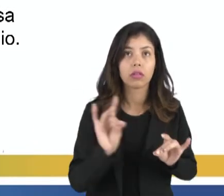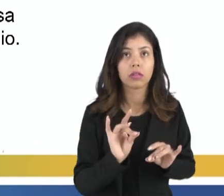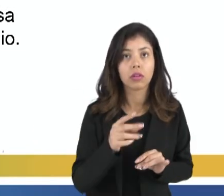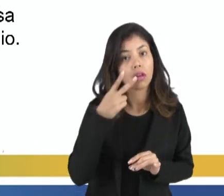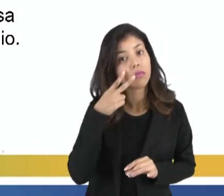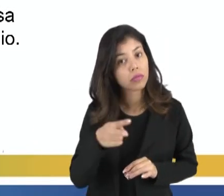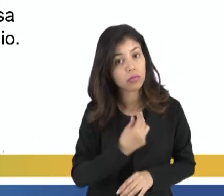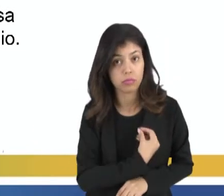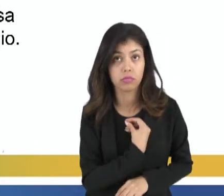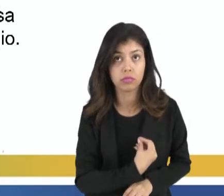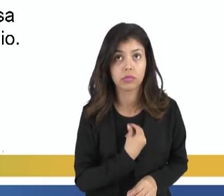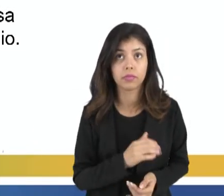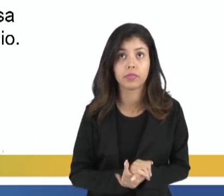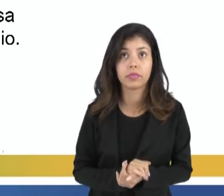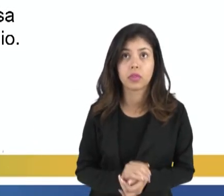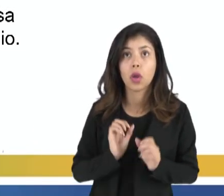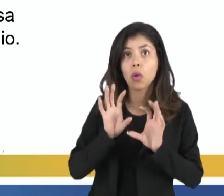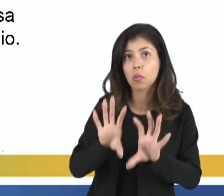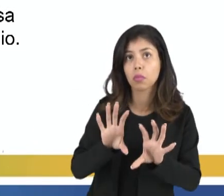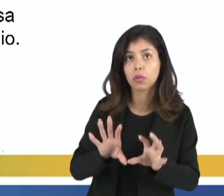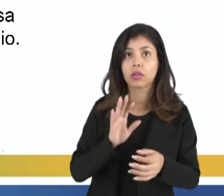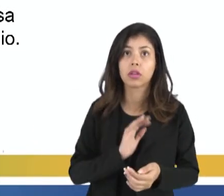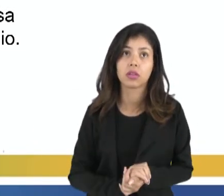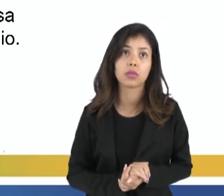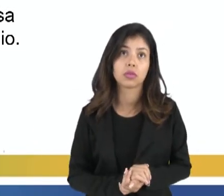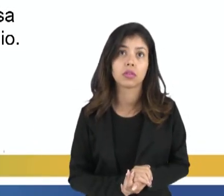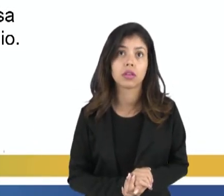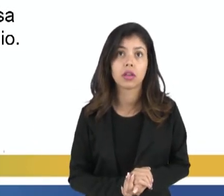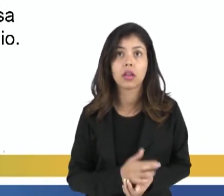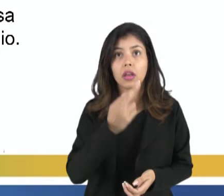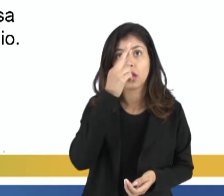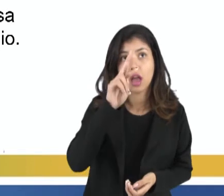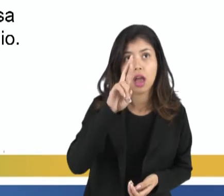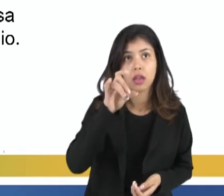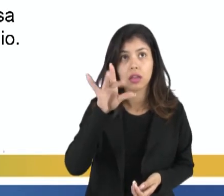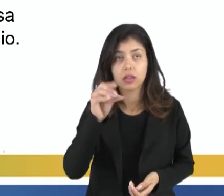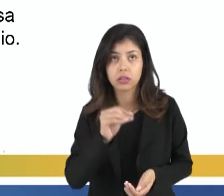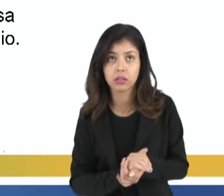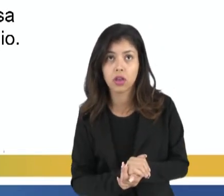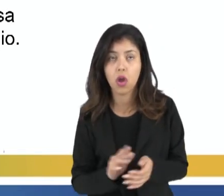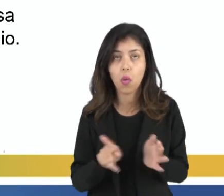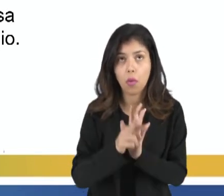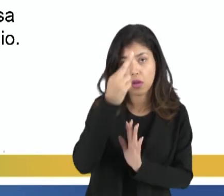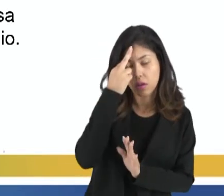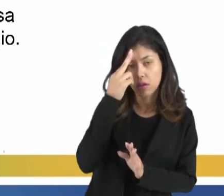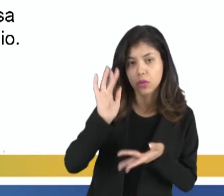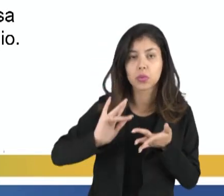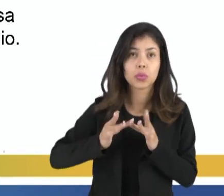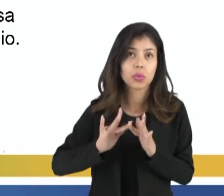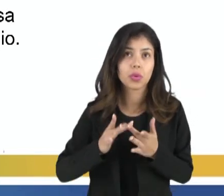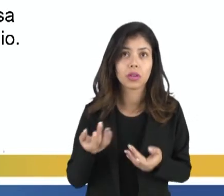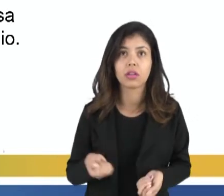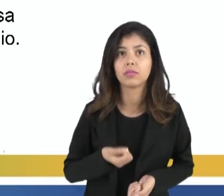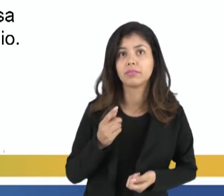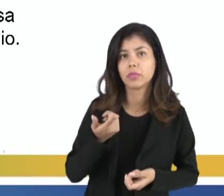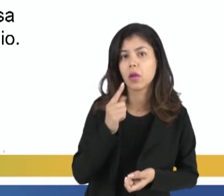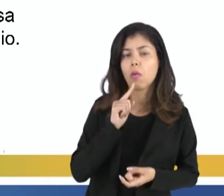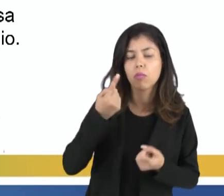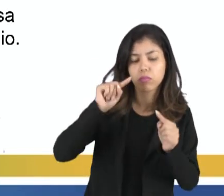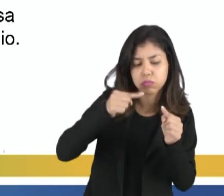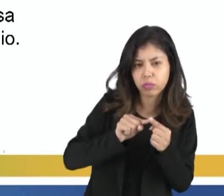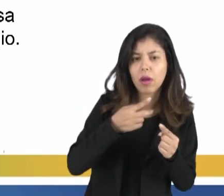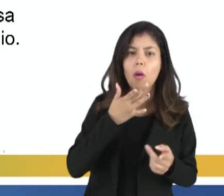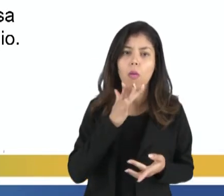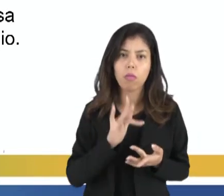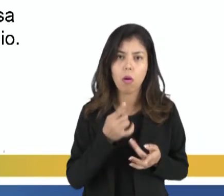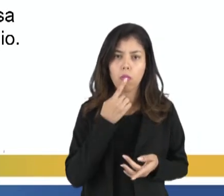visão da vida. E é por essa razão que as narrativas de ficção ou ficção nos tocam tão de perto, porque ela, mesmo assim,